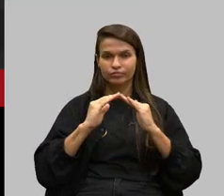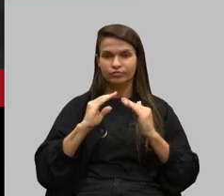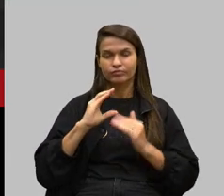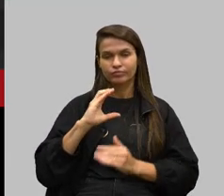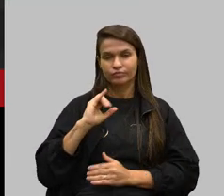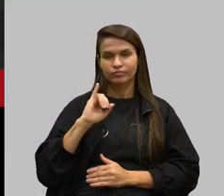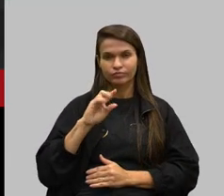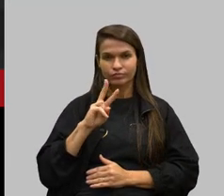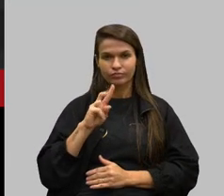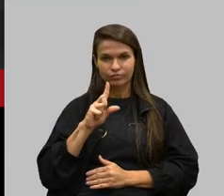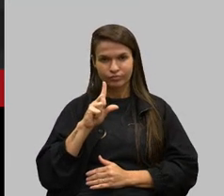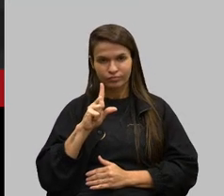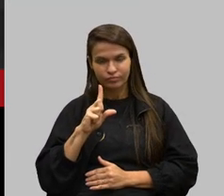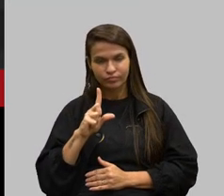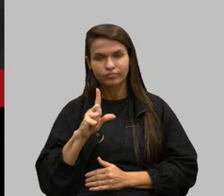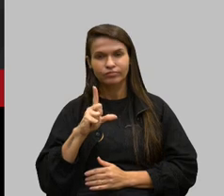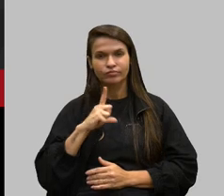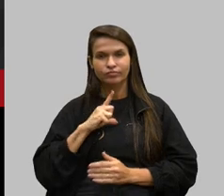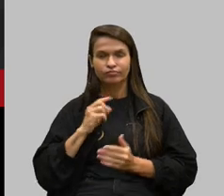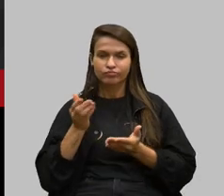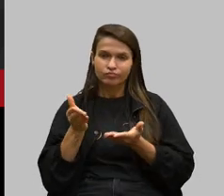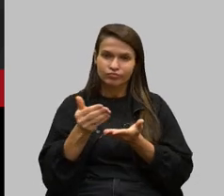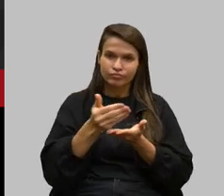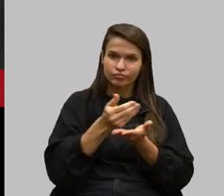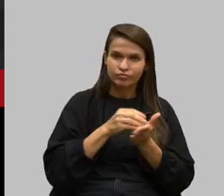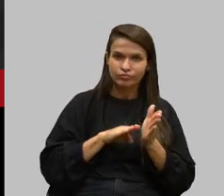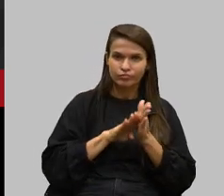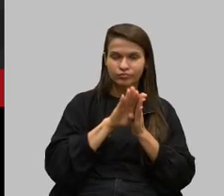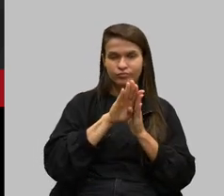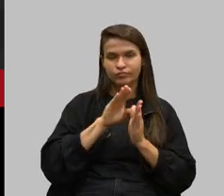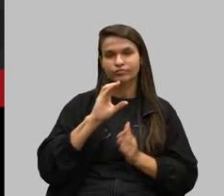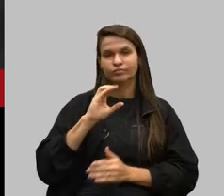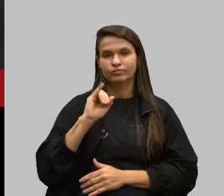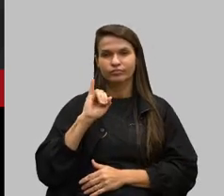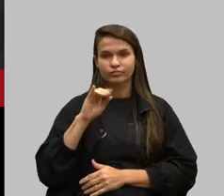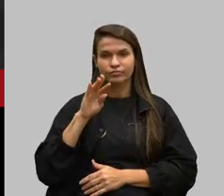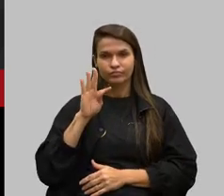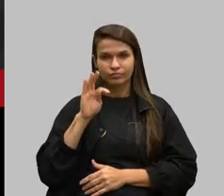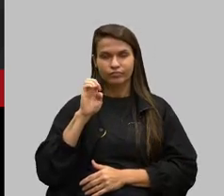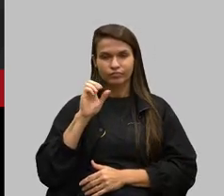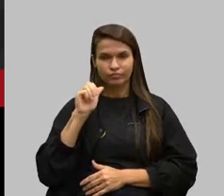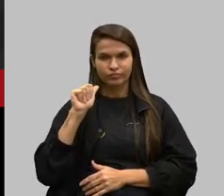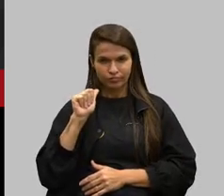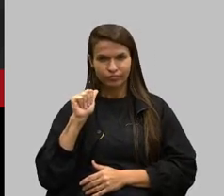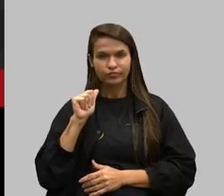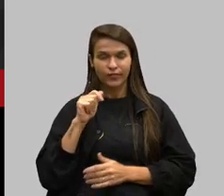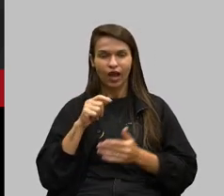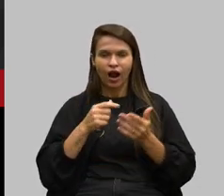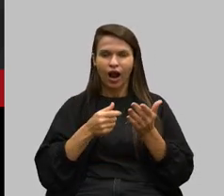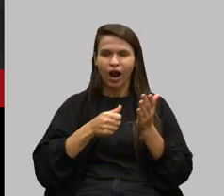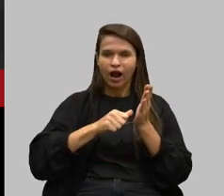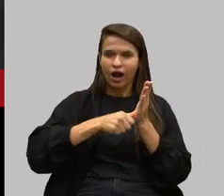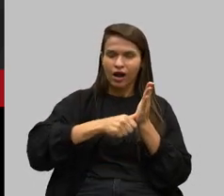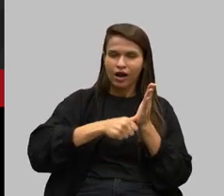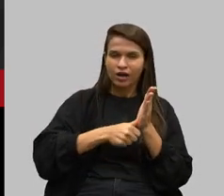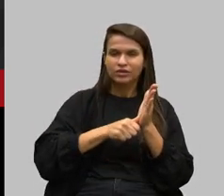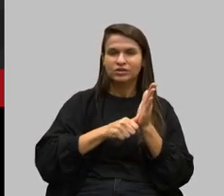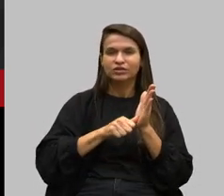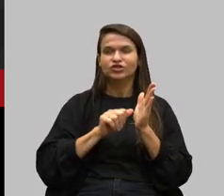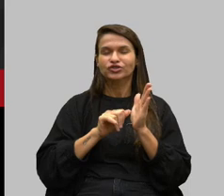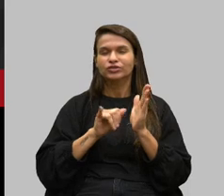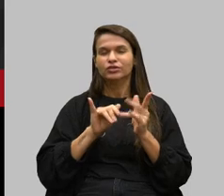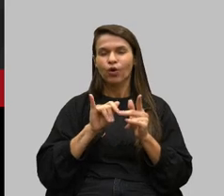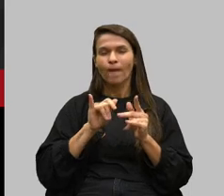está capitaneando o crescimento da ciptea que é a carteira de identidade da pessoa com autismo e teve um